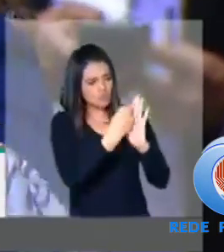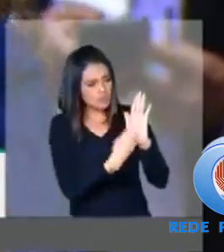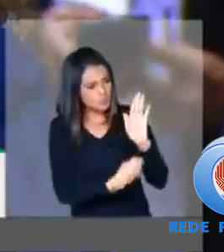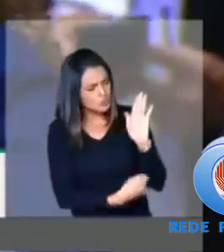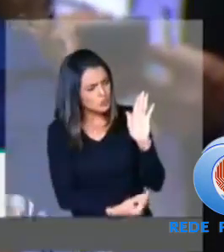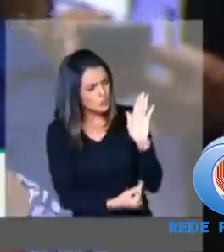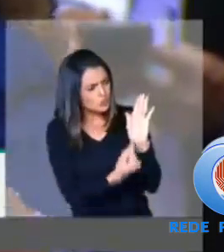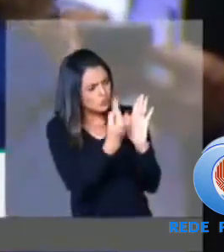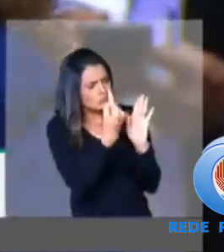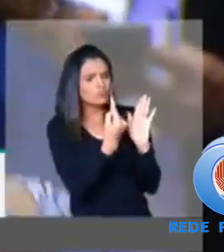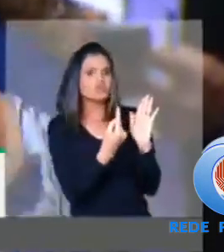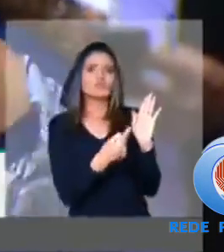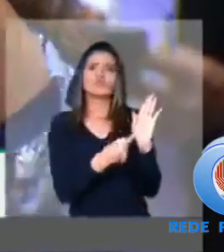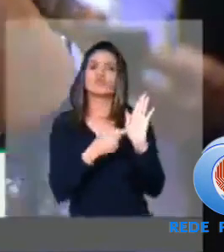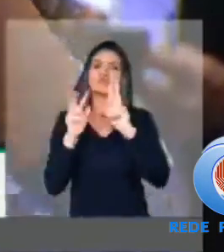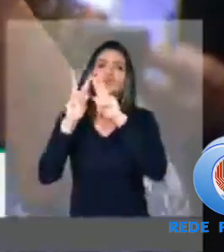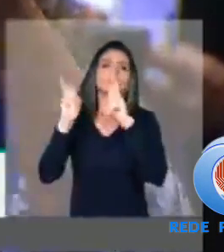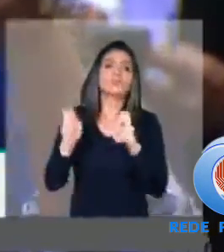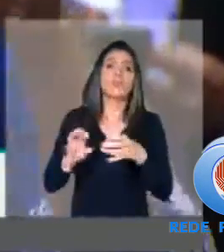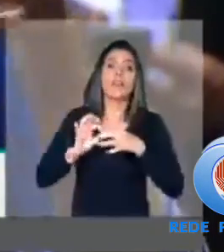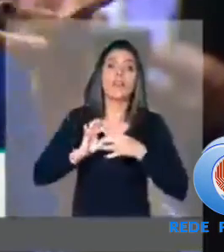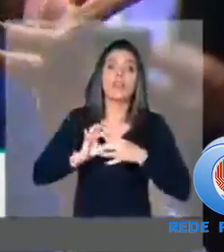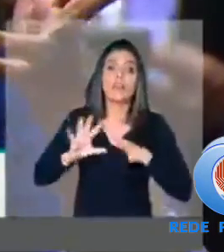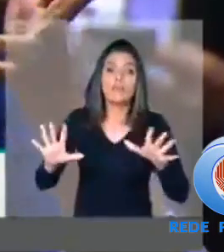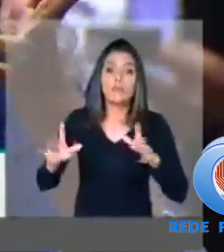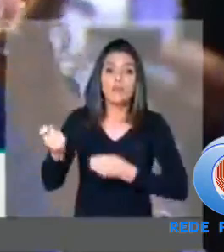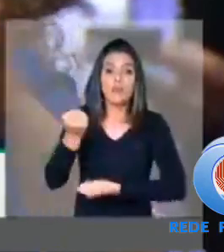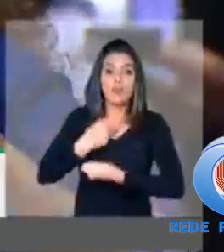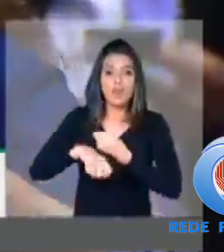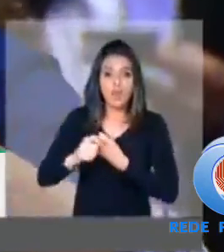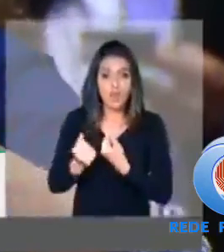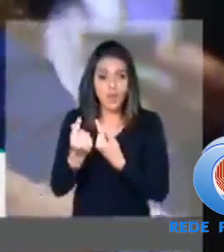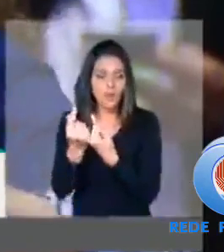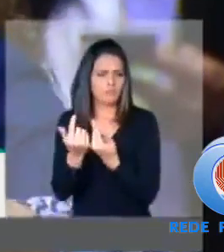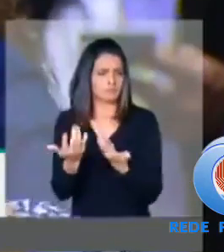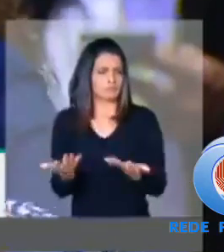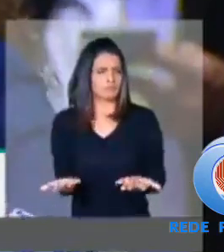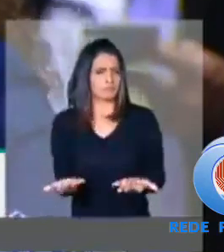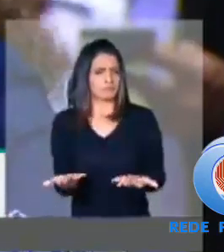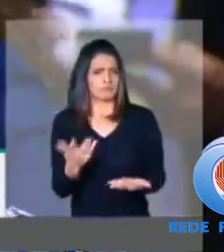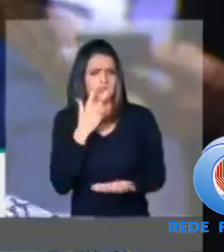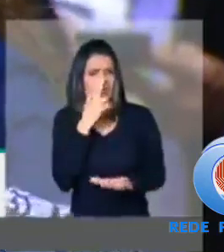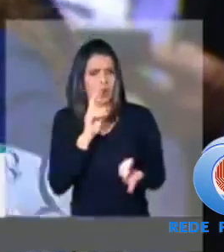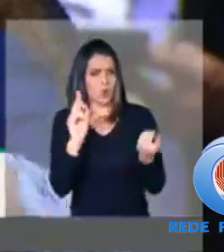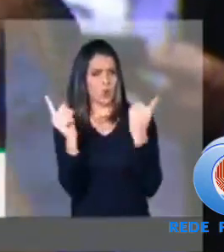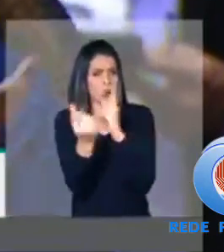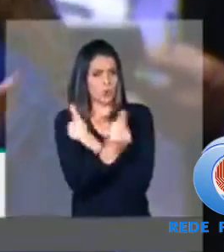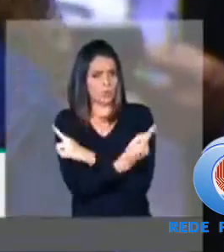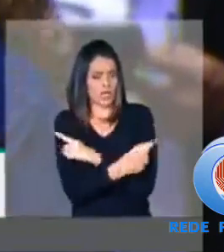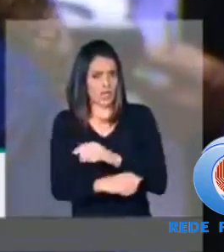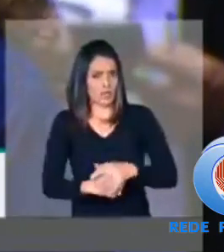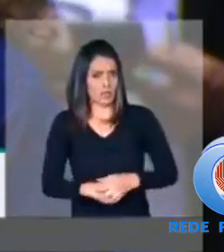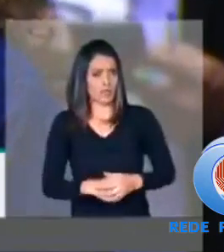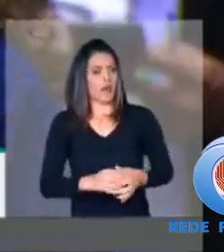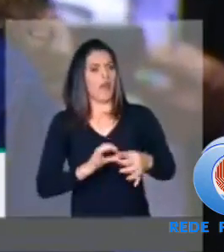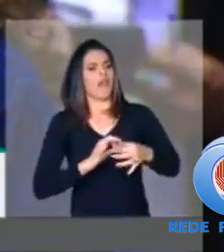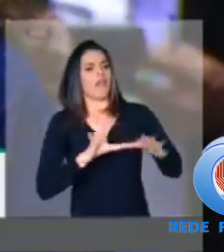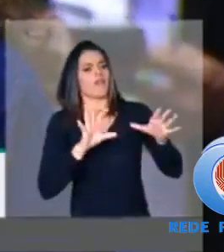num conteúdo da chamada liberdade econômica. Na verdade, é liberdade de